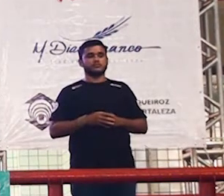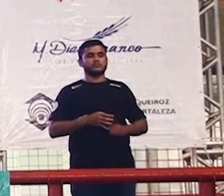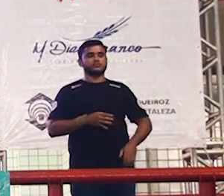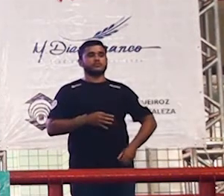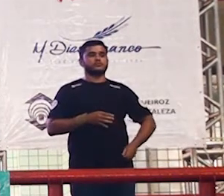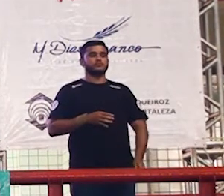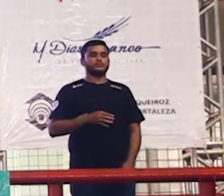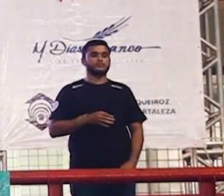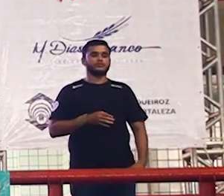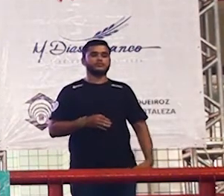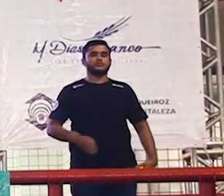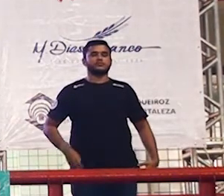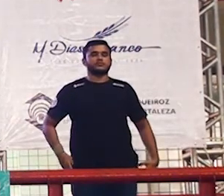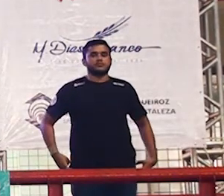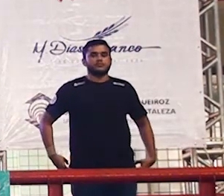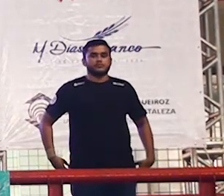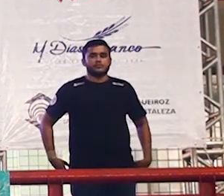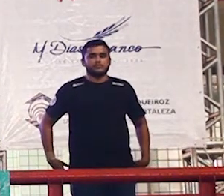Página 14.